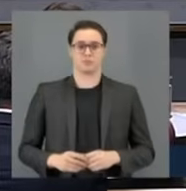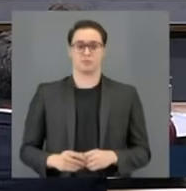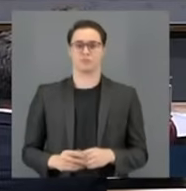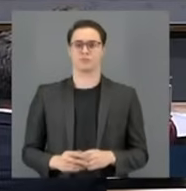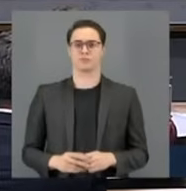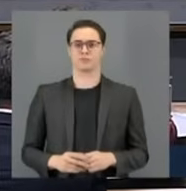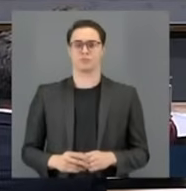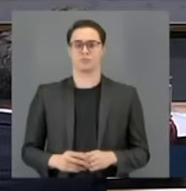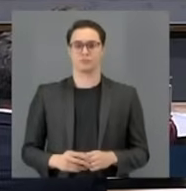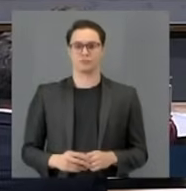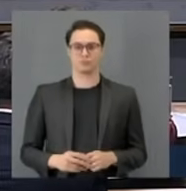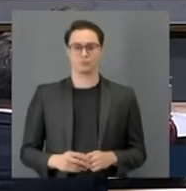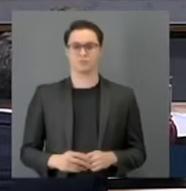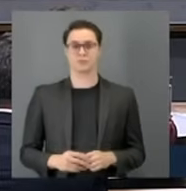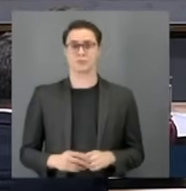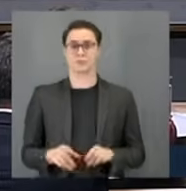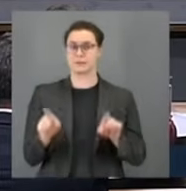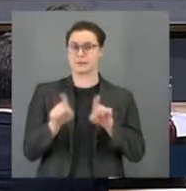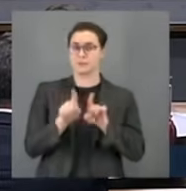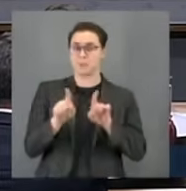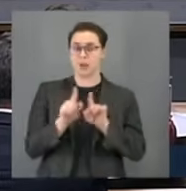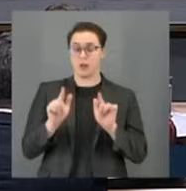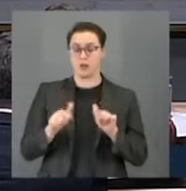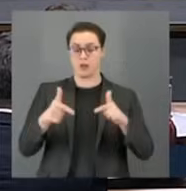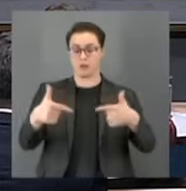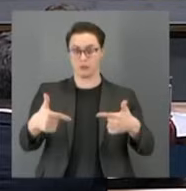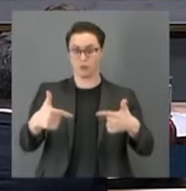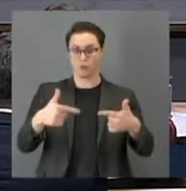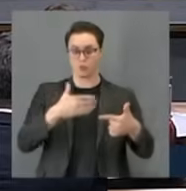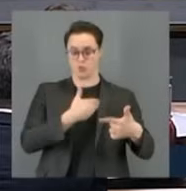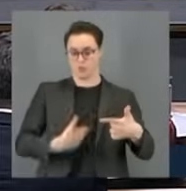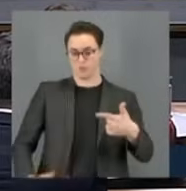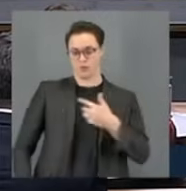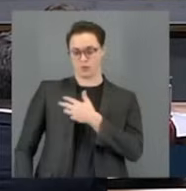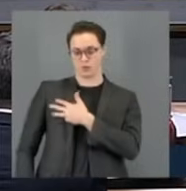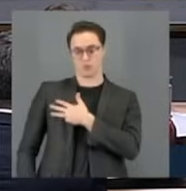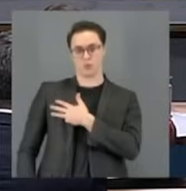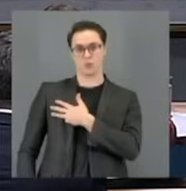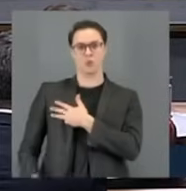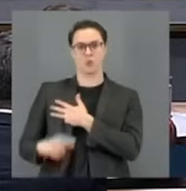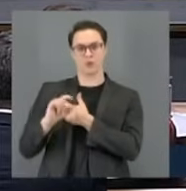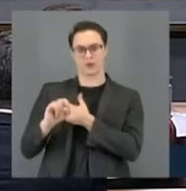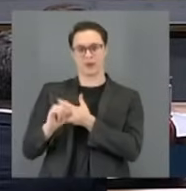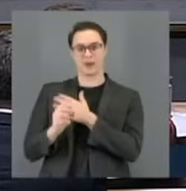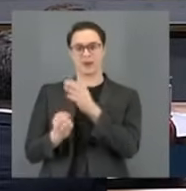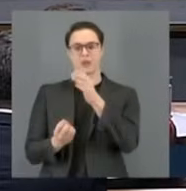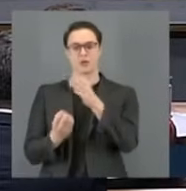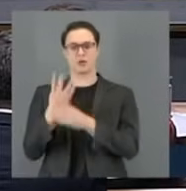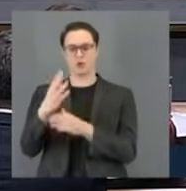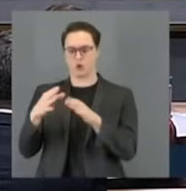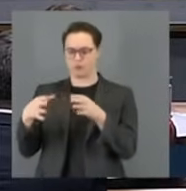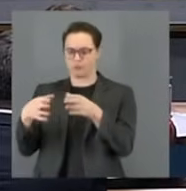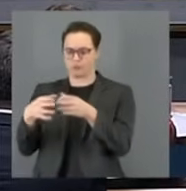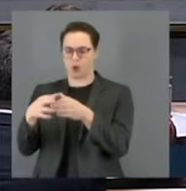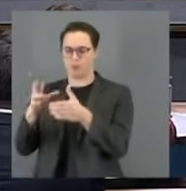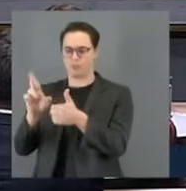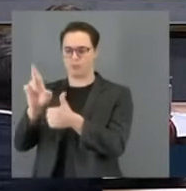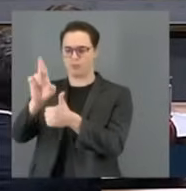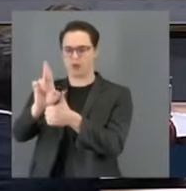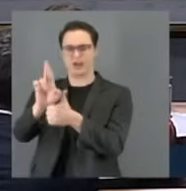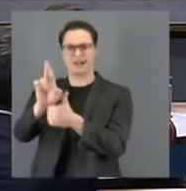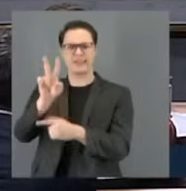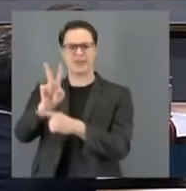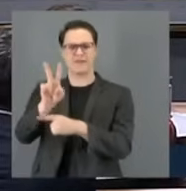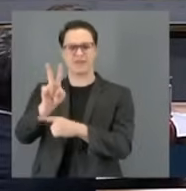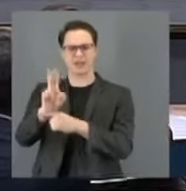Uma das outras primeiras medidas do governo Lula foi a criação de uma Procuradoria de Defesa da